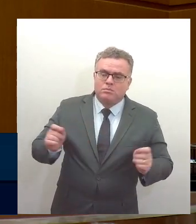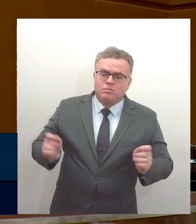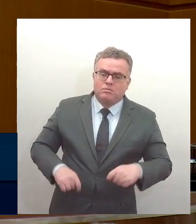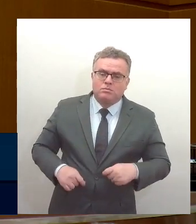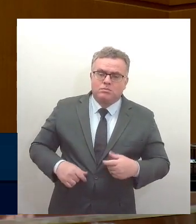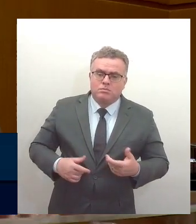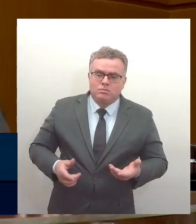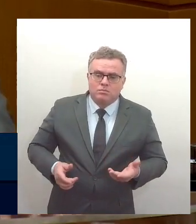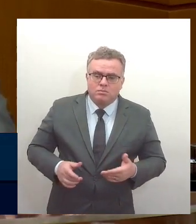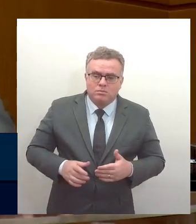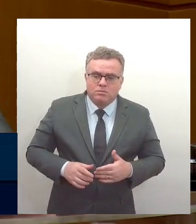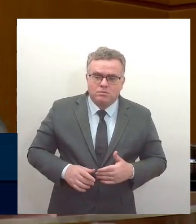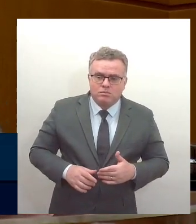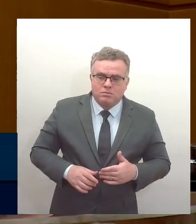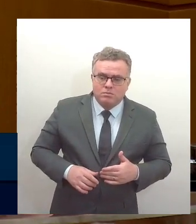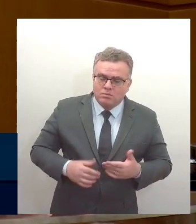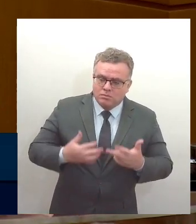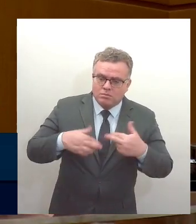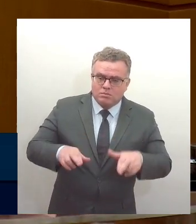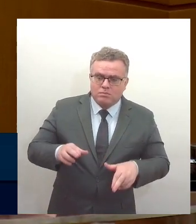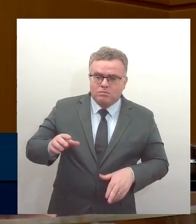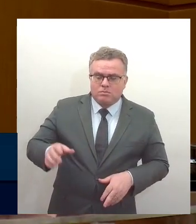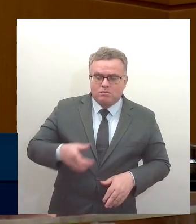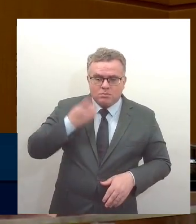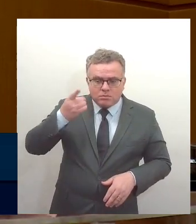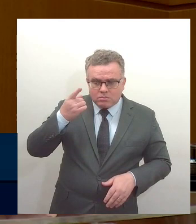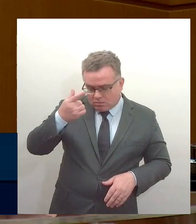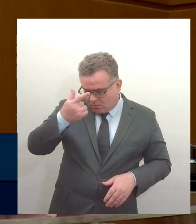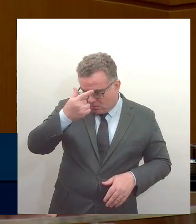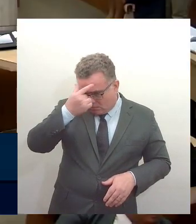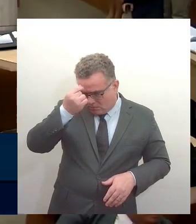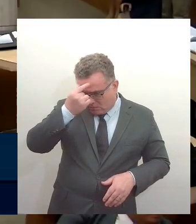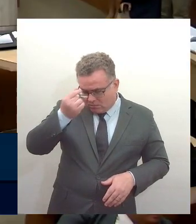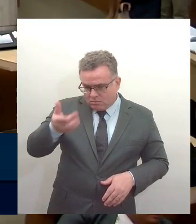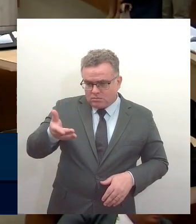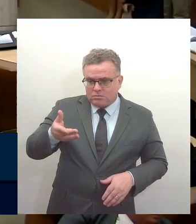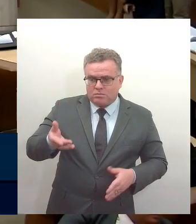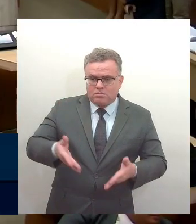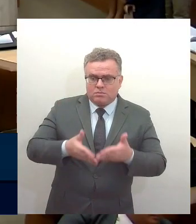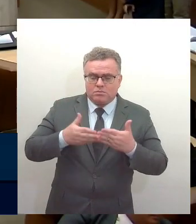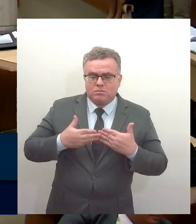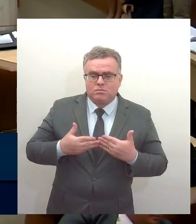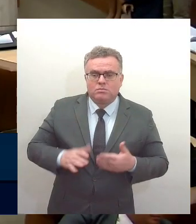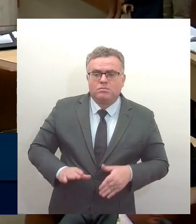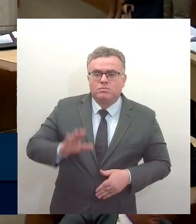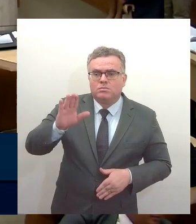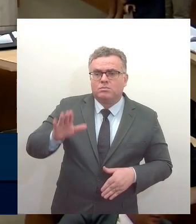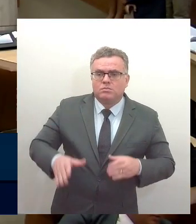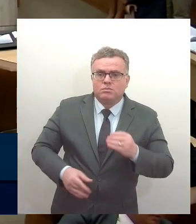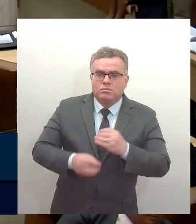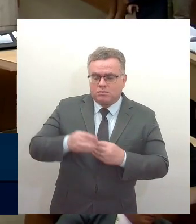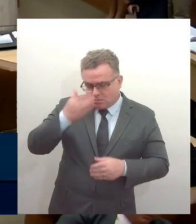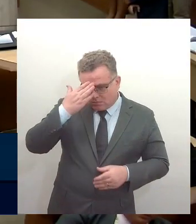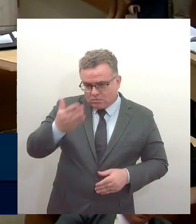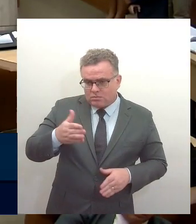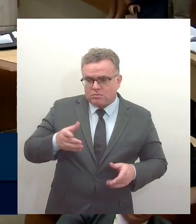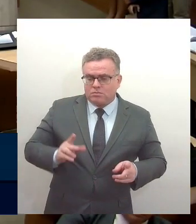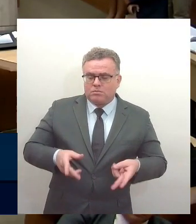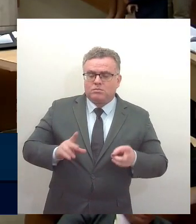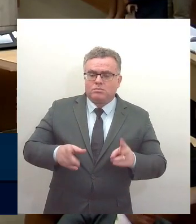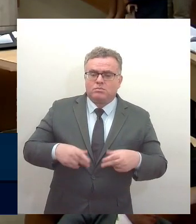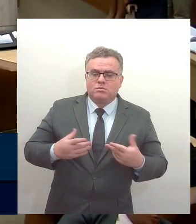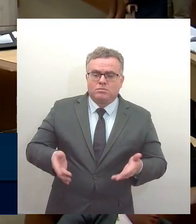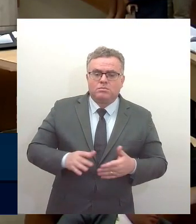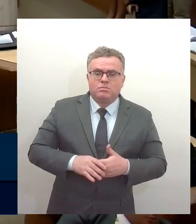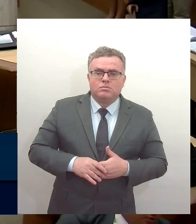Adailton. Obrigado, senhor deputado, novo deputado Luizão. Eu sugeri aqui convidar o doutor André